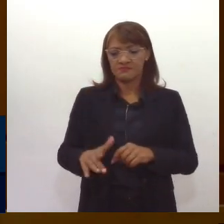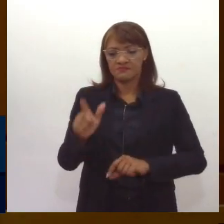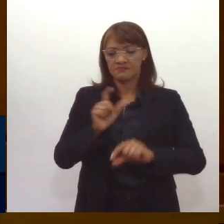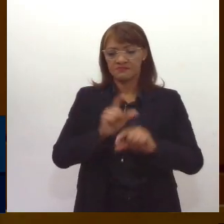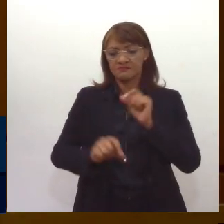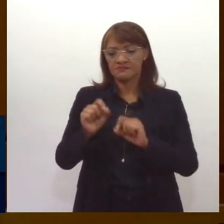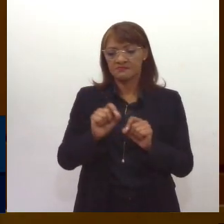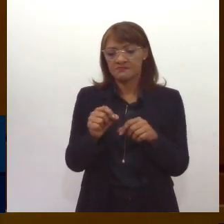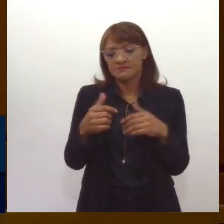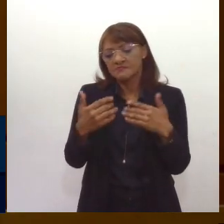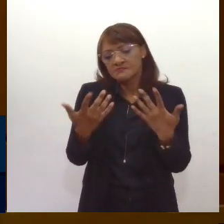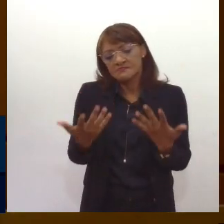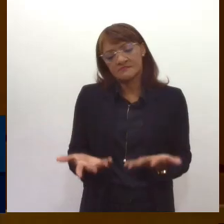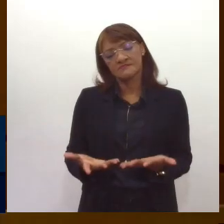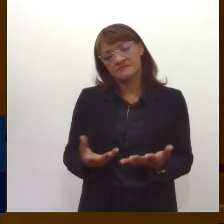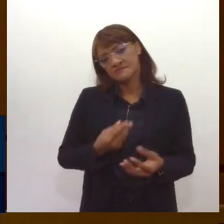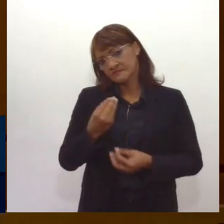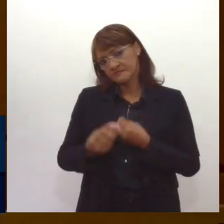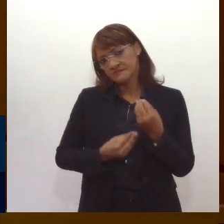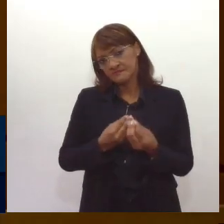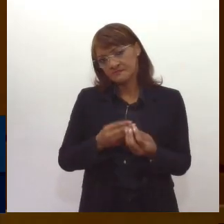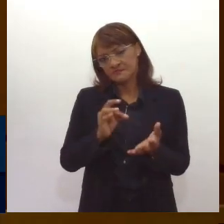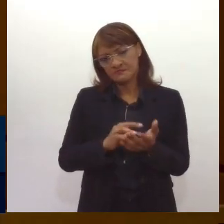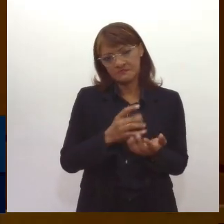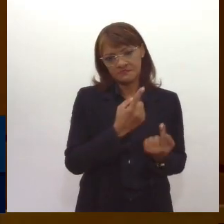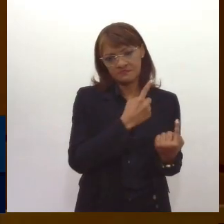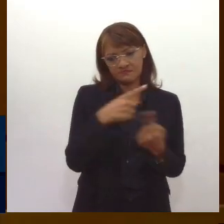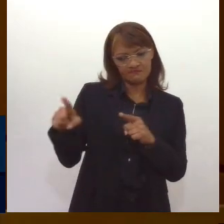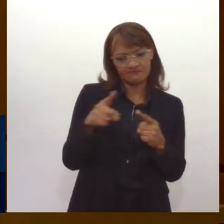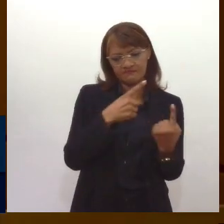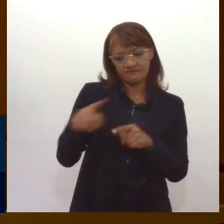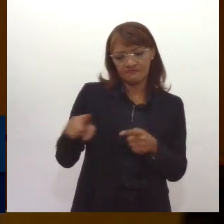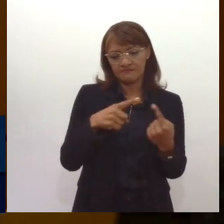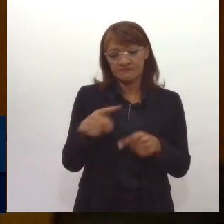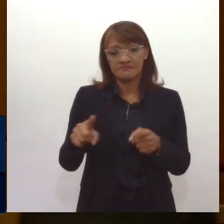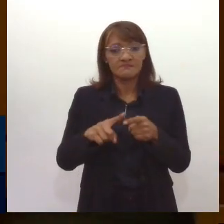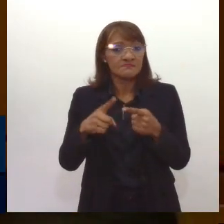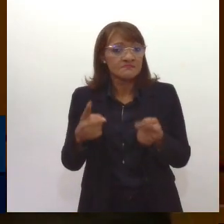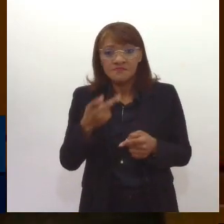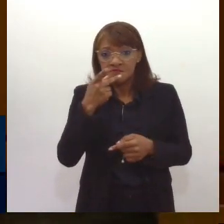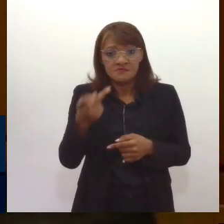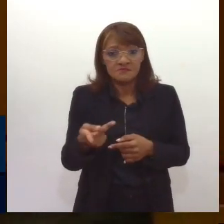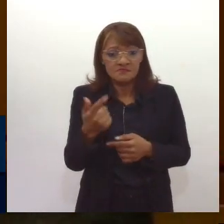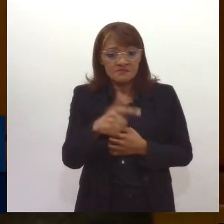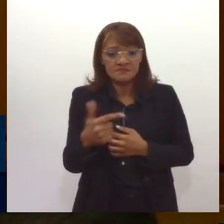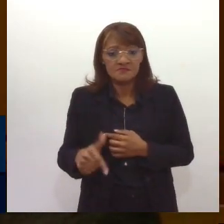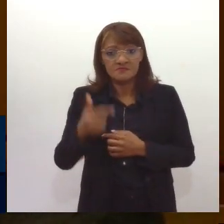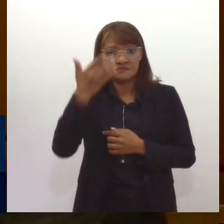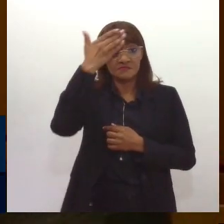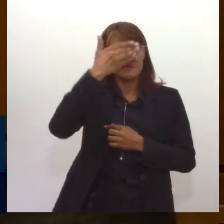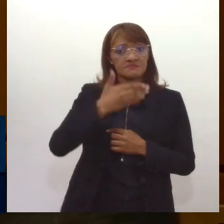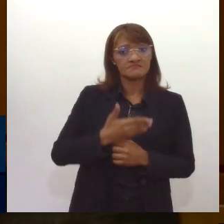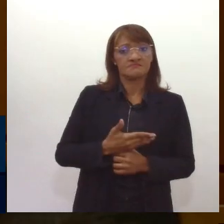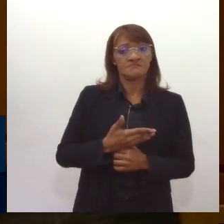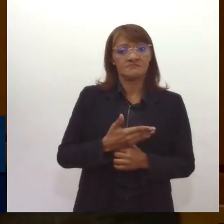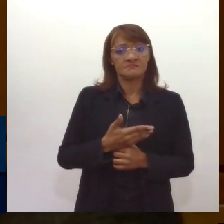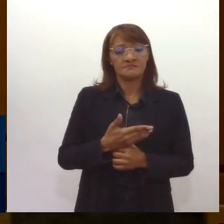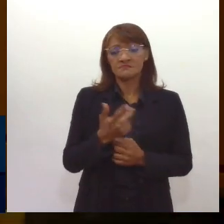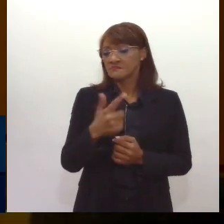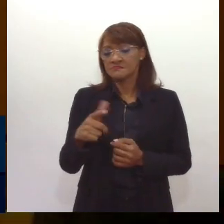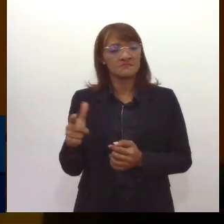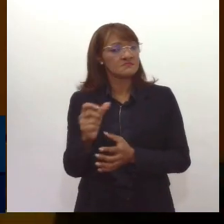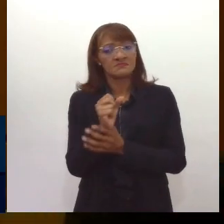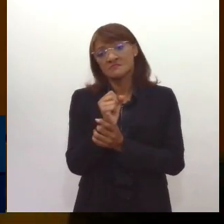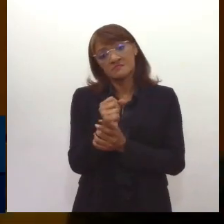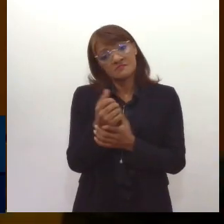sabe atacar sem ter argumentação, sem ter um embasamento sobre as consequências